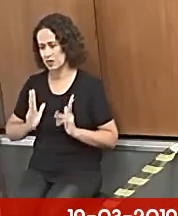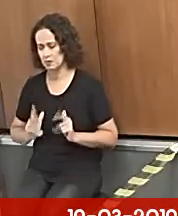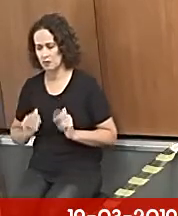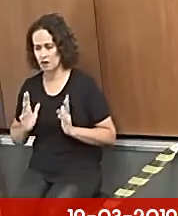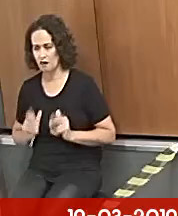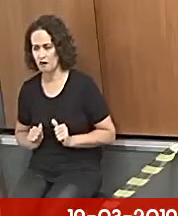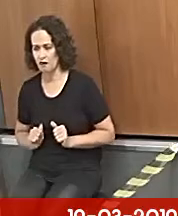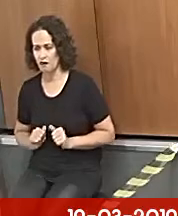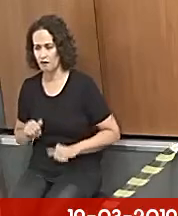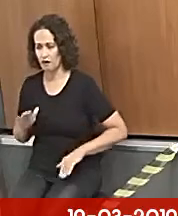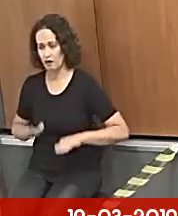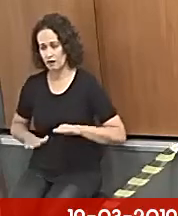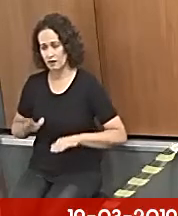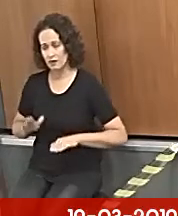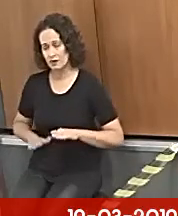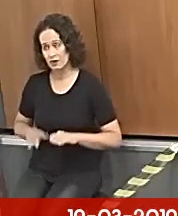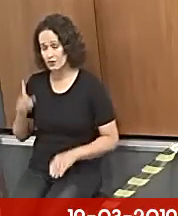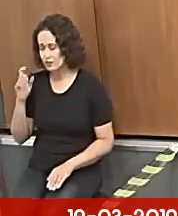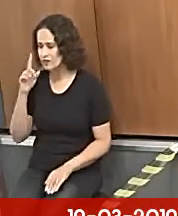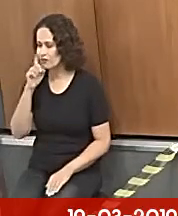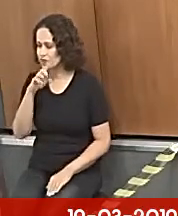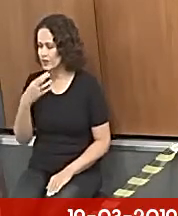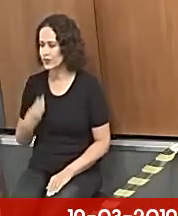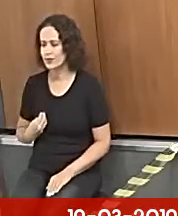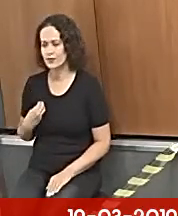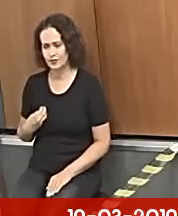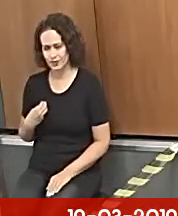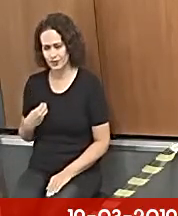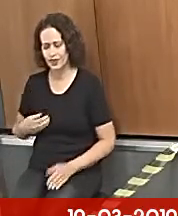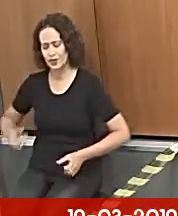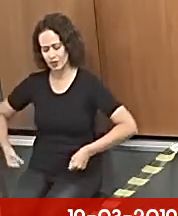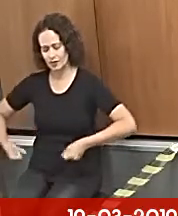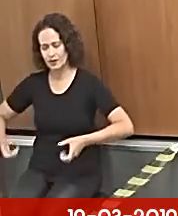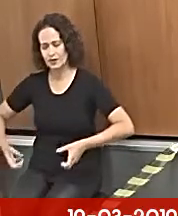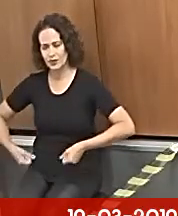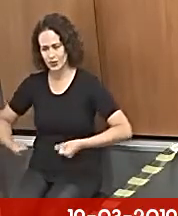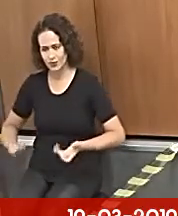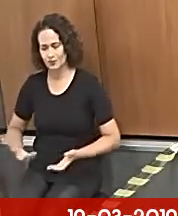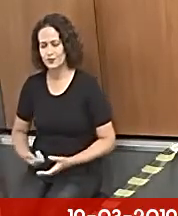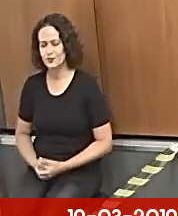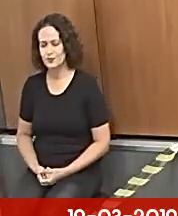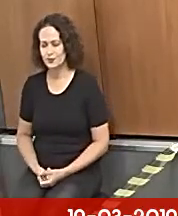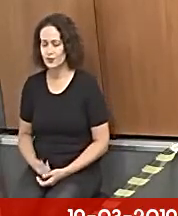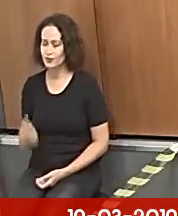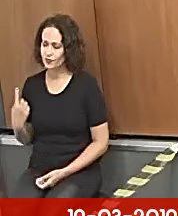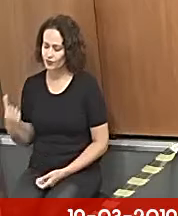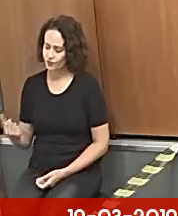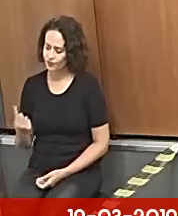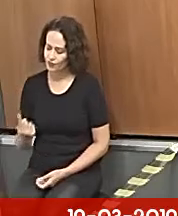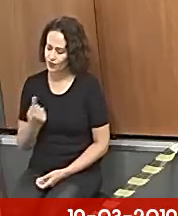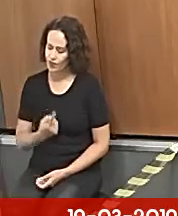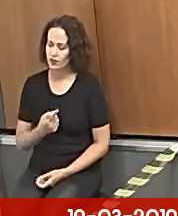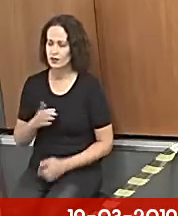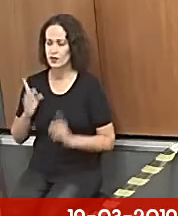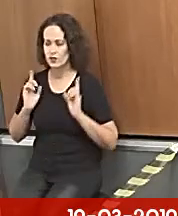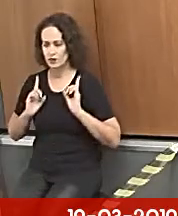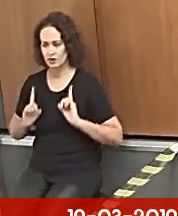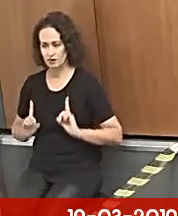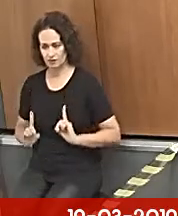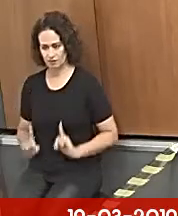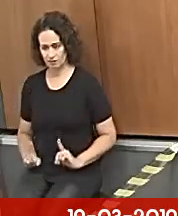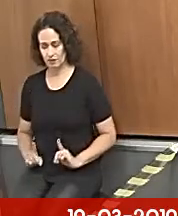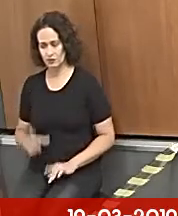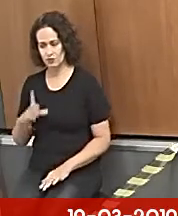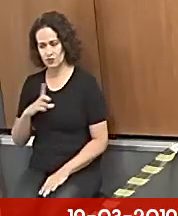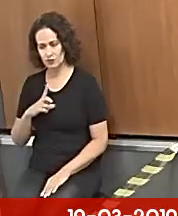a vida dessas pessoas o eficiente a é deficiente tem sua particularidade igual ao ano passado aqui